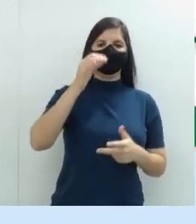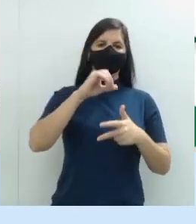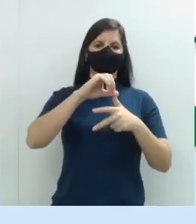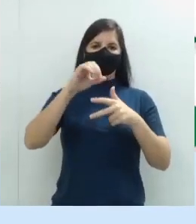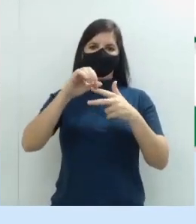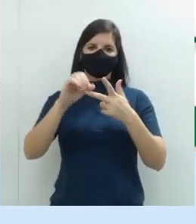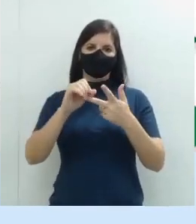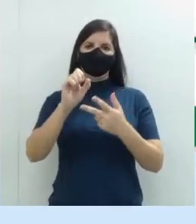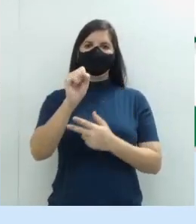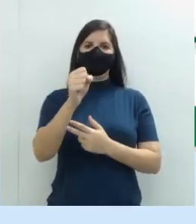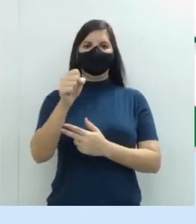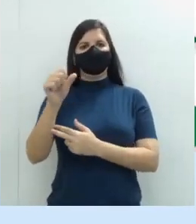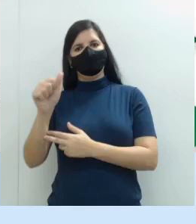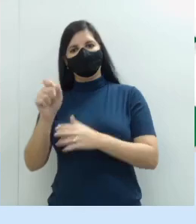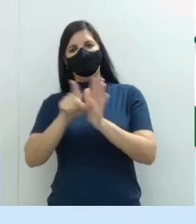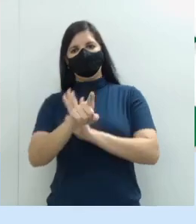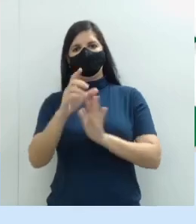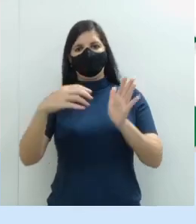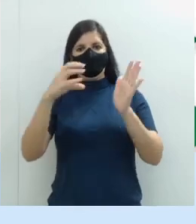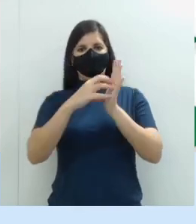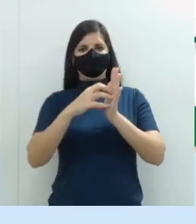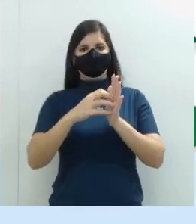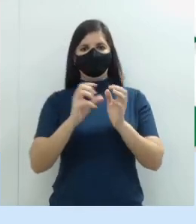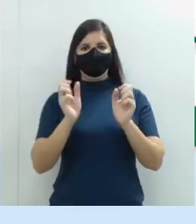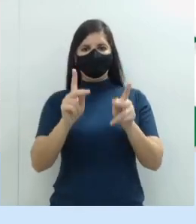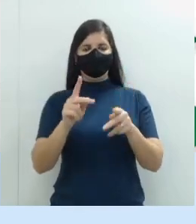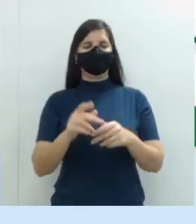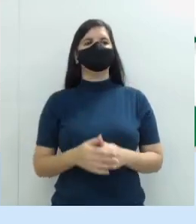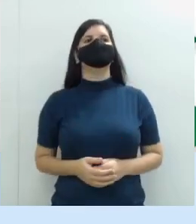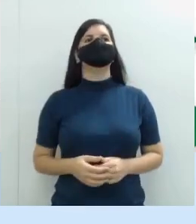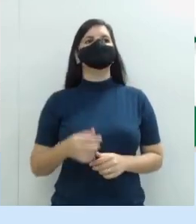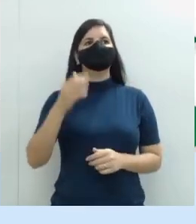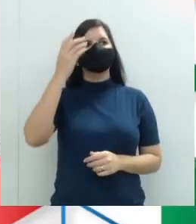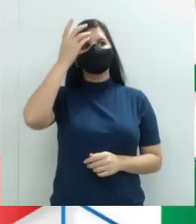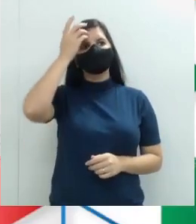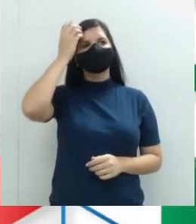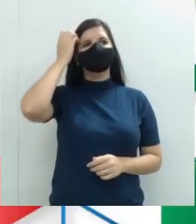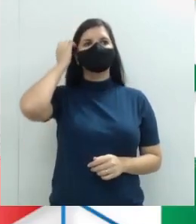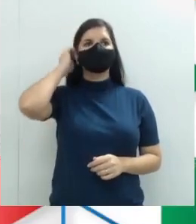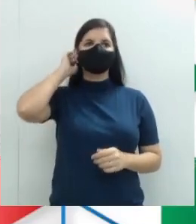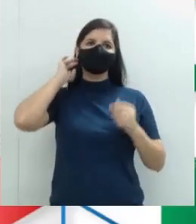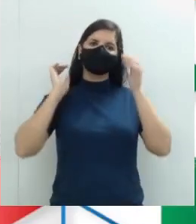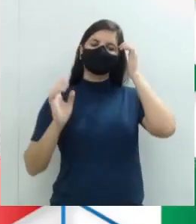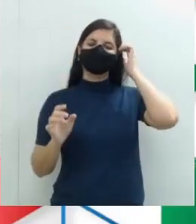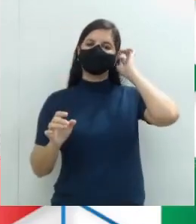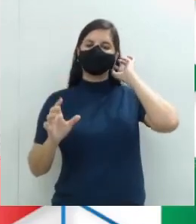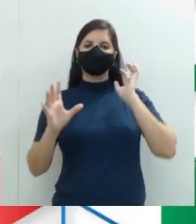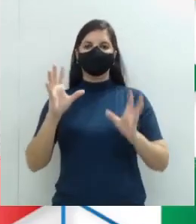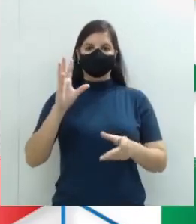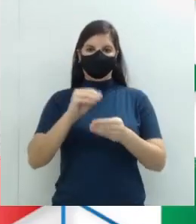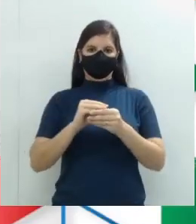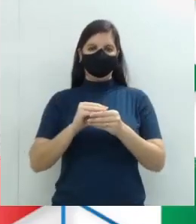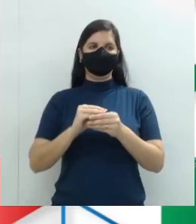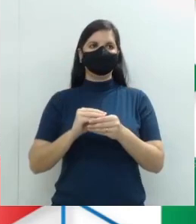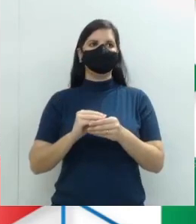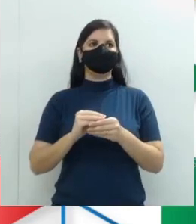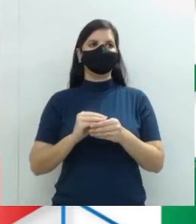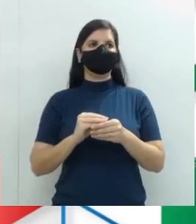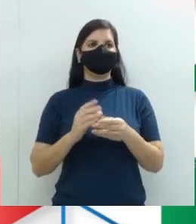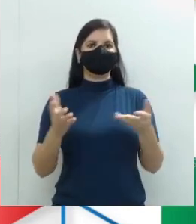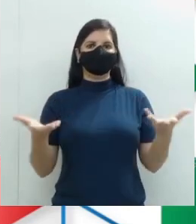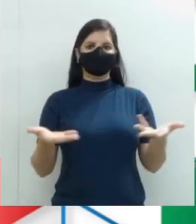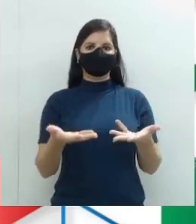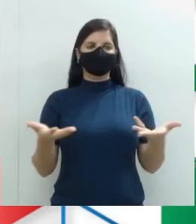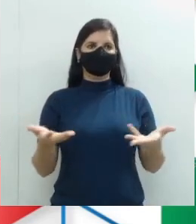no SSA, em questões de concurso, ok? Então, segue comigo. Vamos lá. Ó, mais uma vez, só recapitulando nosso resumão para